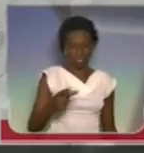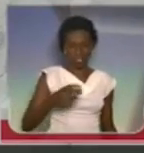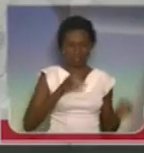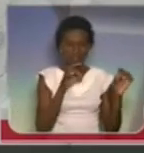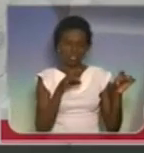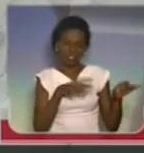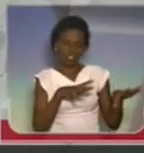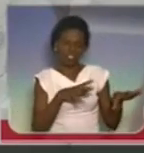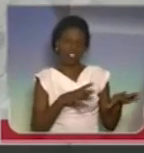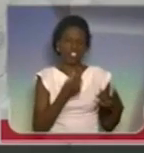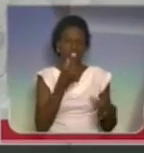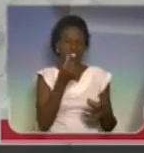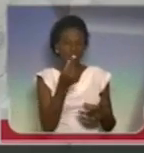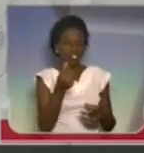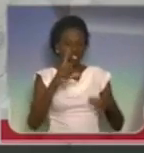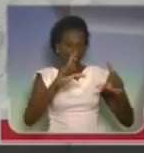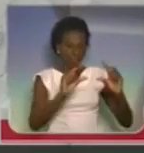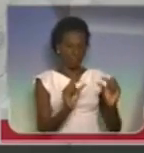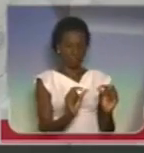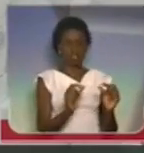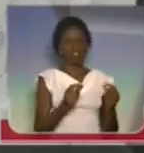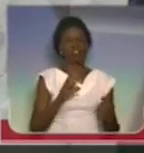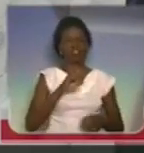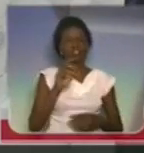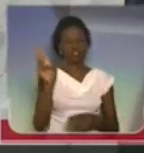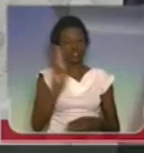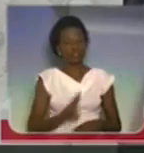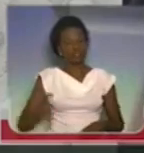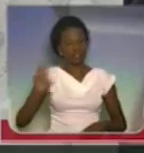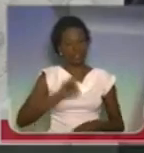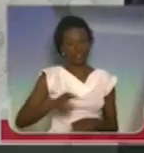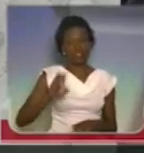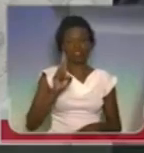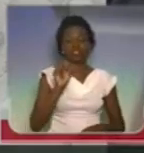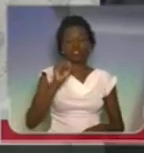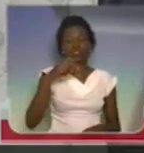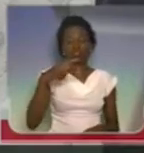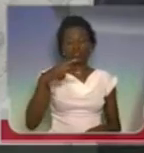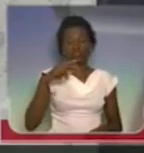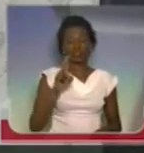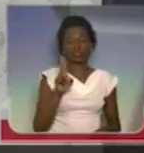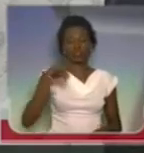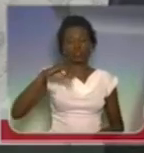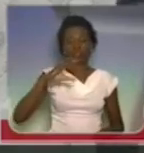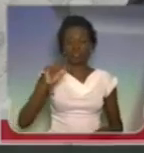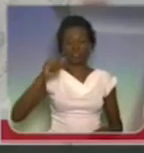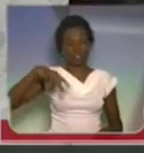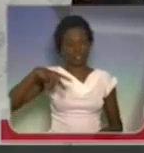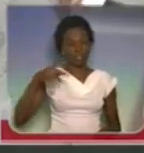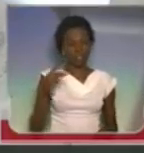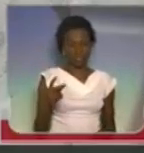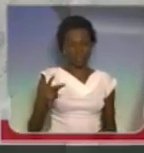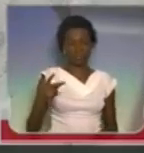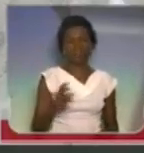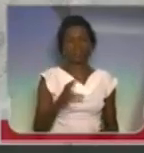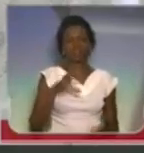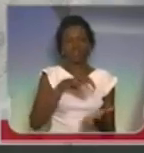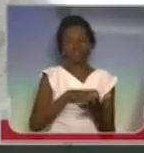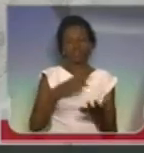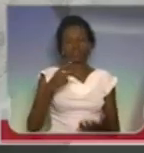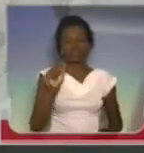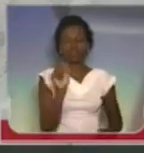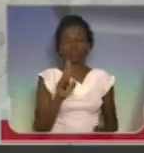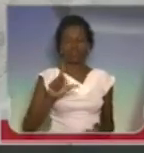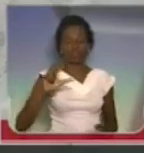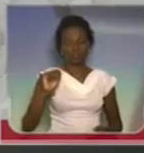verbas das Universidades estaduais da USP da Unicamp da Unesp do Centro Paula Souza as nossas universidades estão sendo